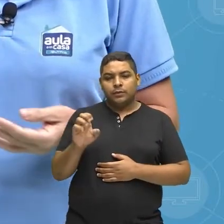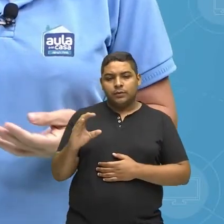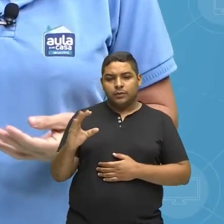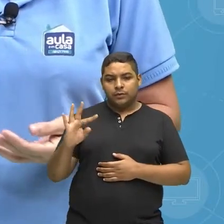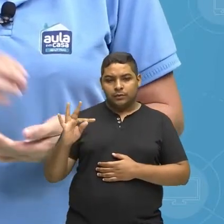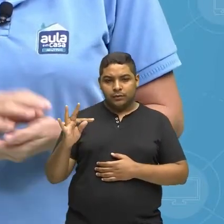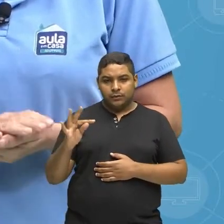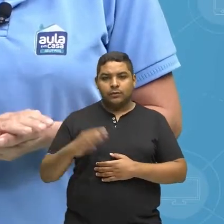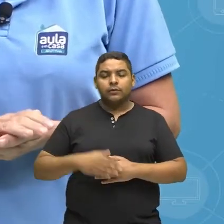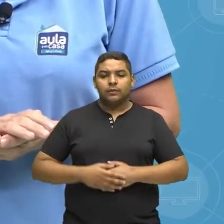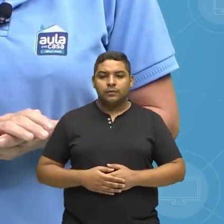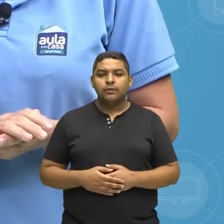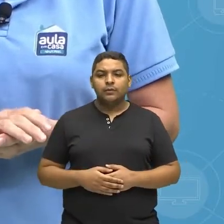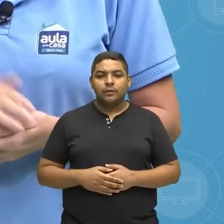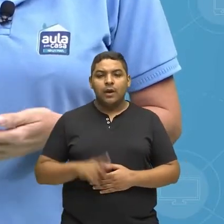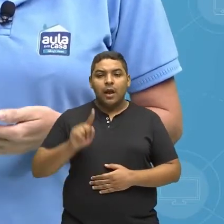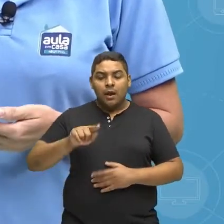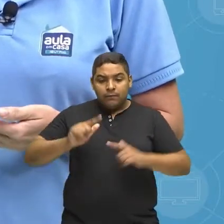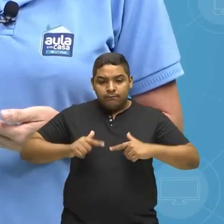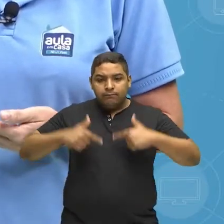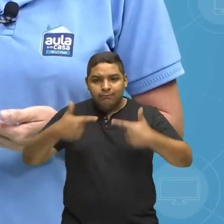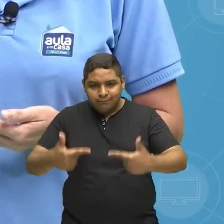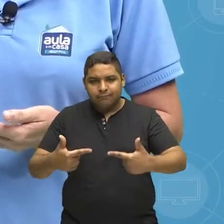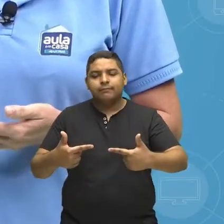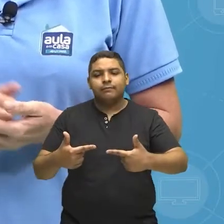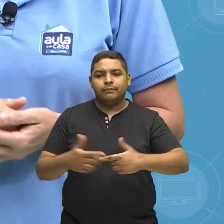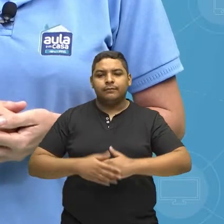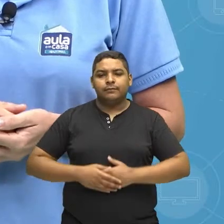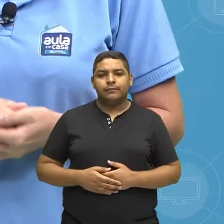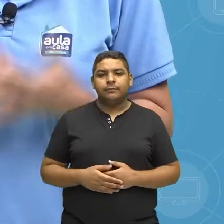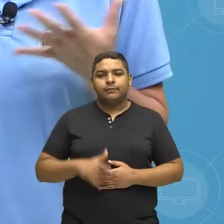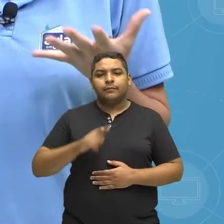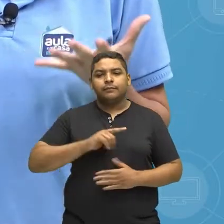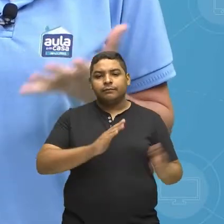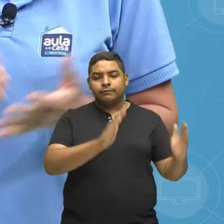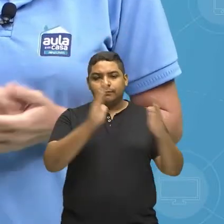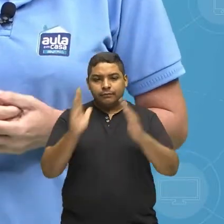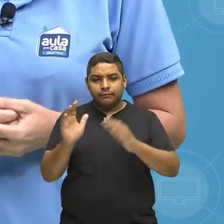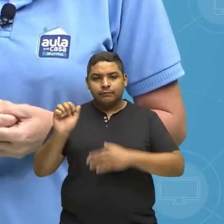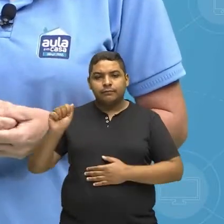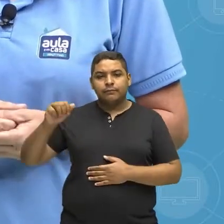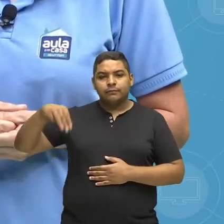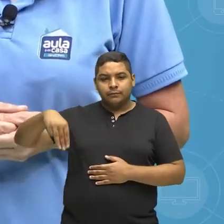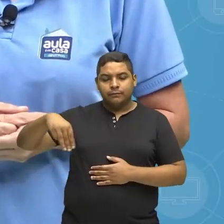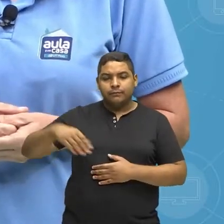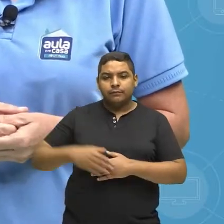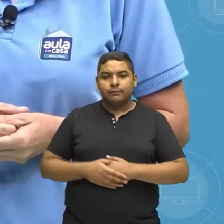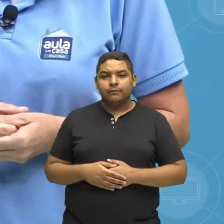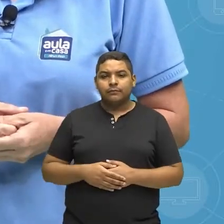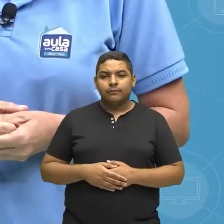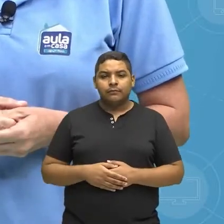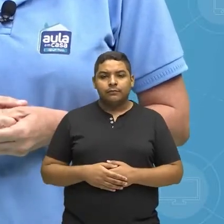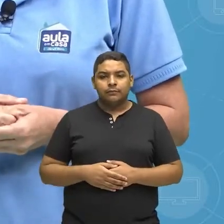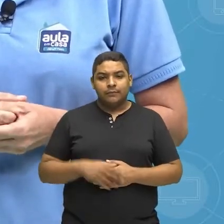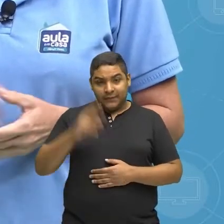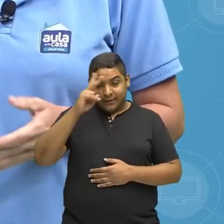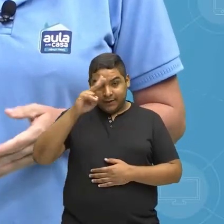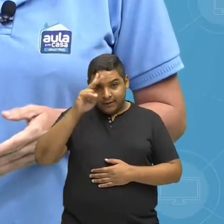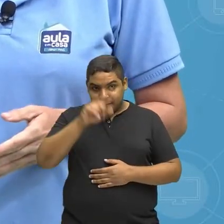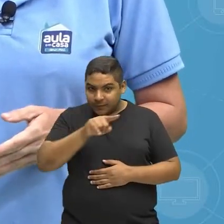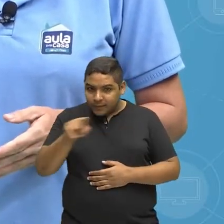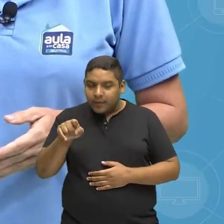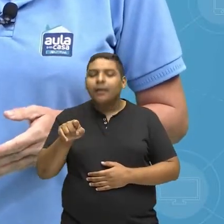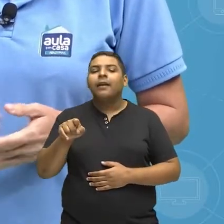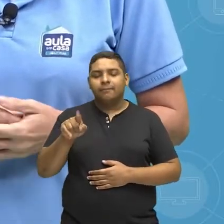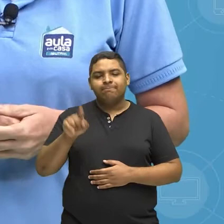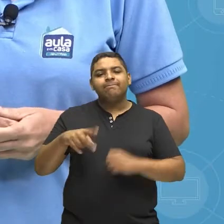sujeito. Ele que vai praticar a minha ação. Em seguida, nós temos a palavra am. O que é esse am? Lembram-se o que é? Isso mesmo, quem